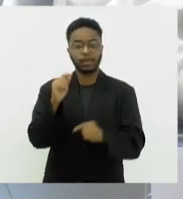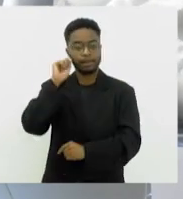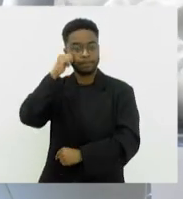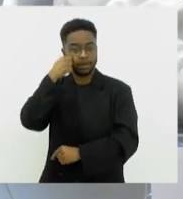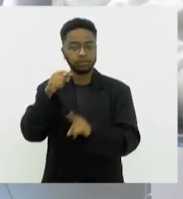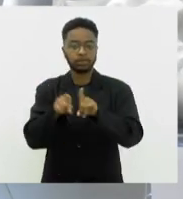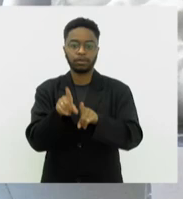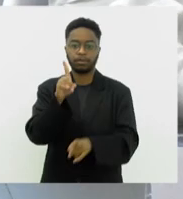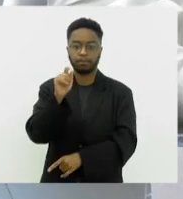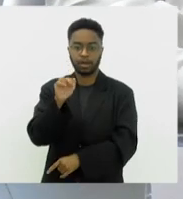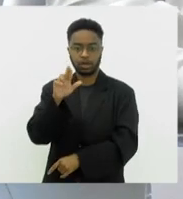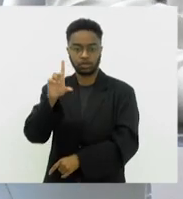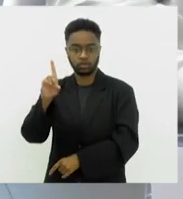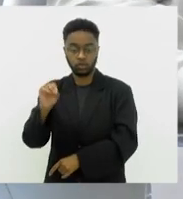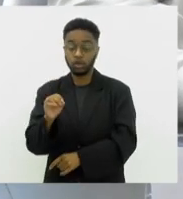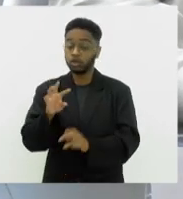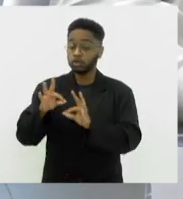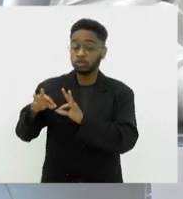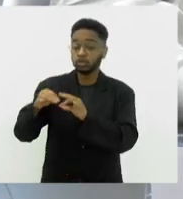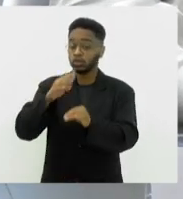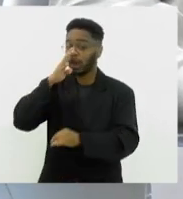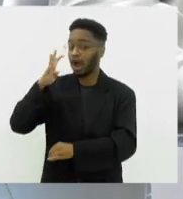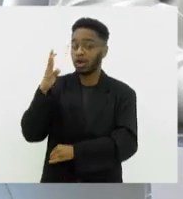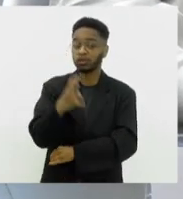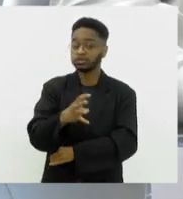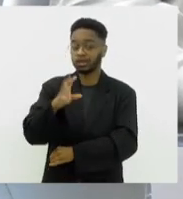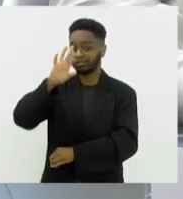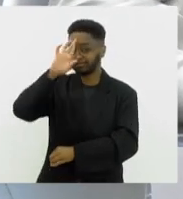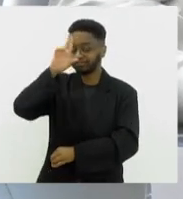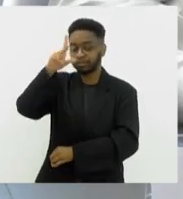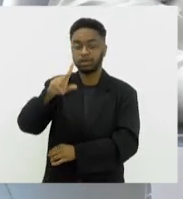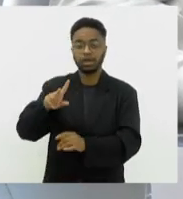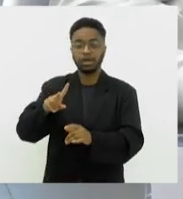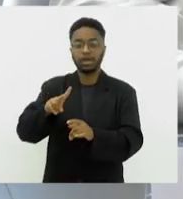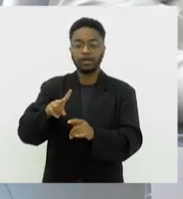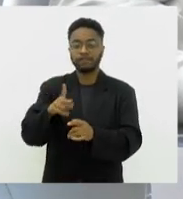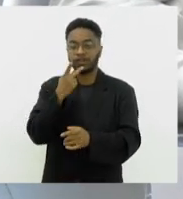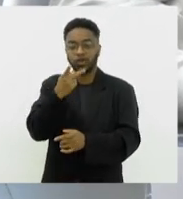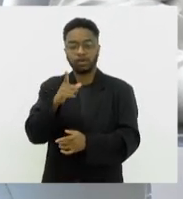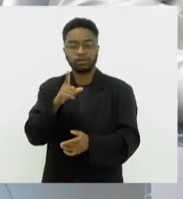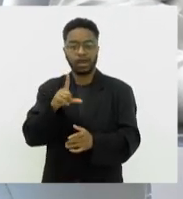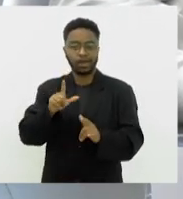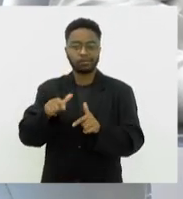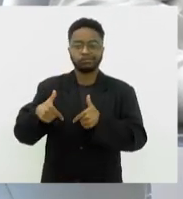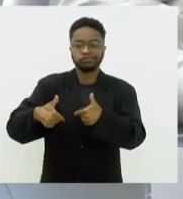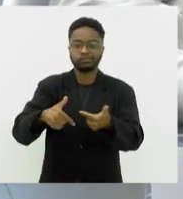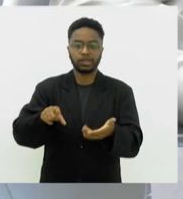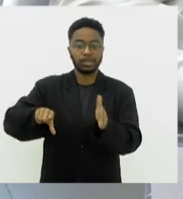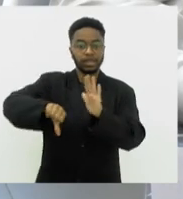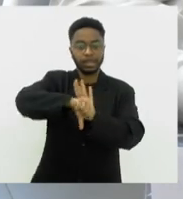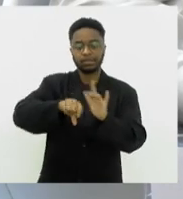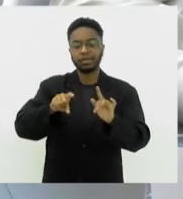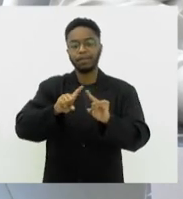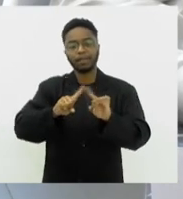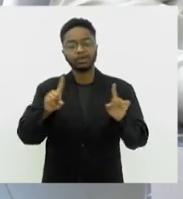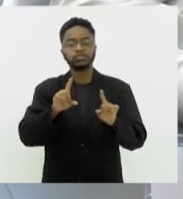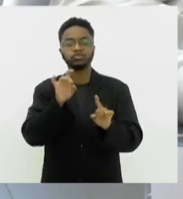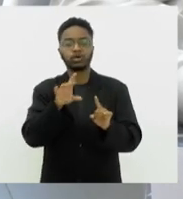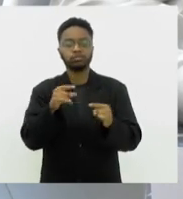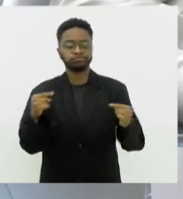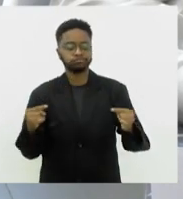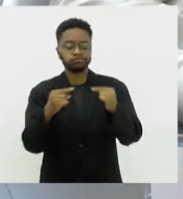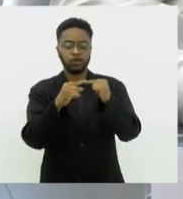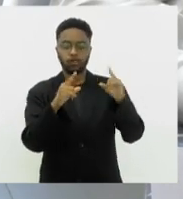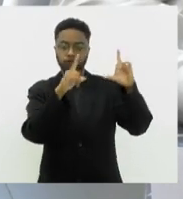acusados erroneamente da prática de crime com base de reconhecimento fotográfico contra com relação à